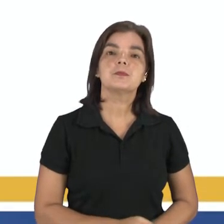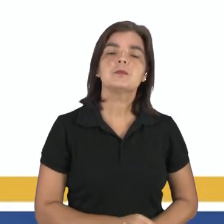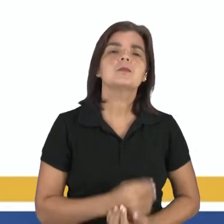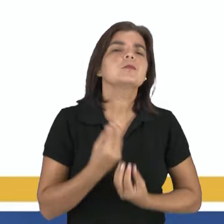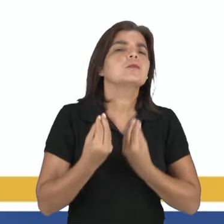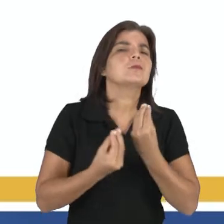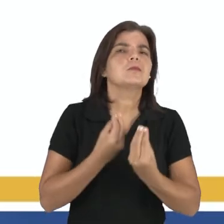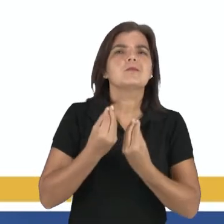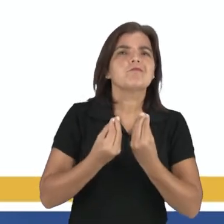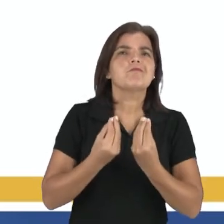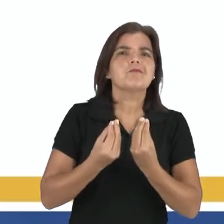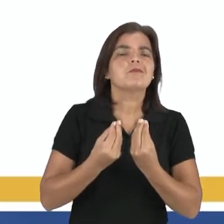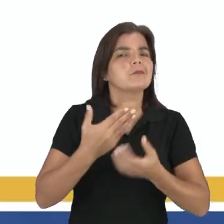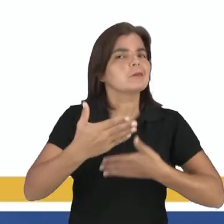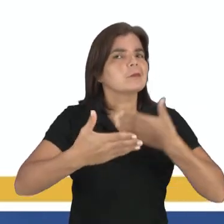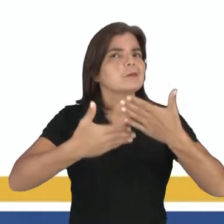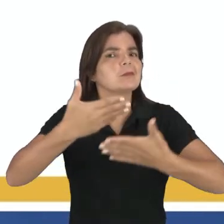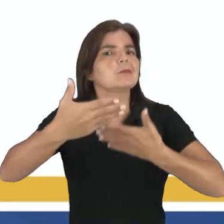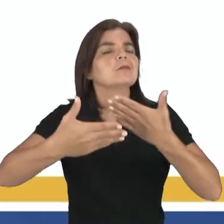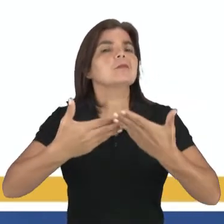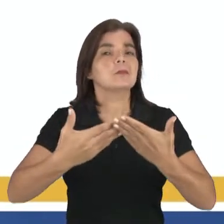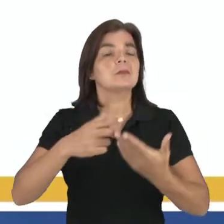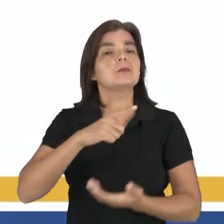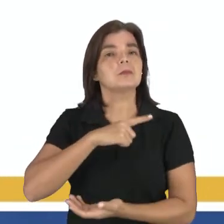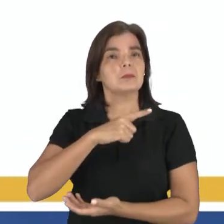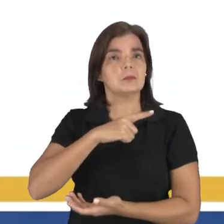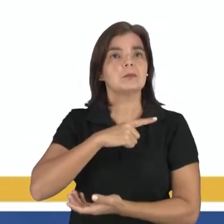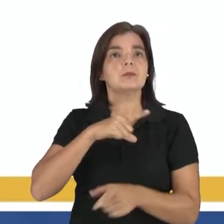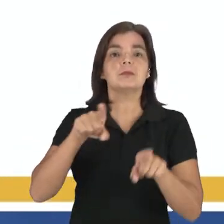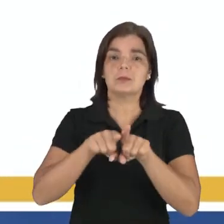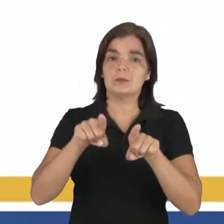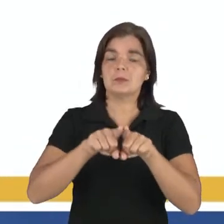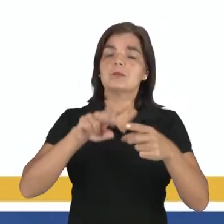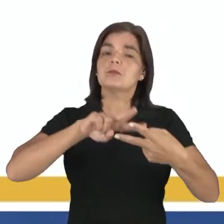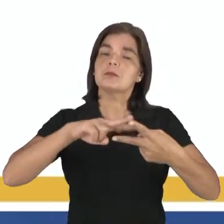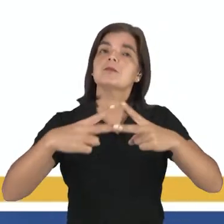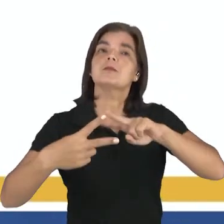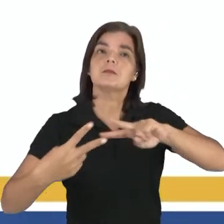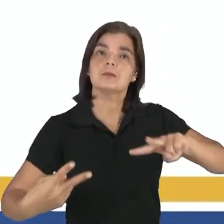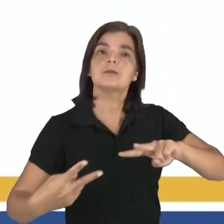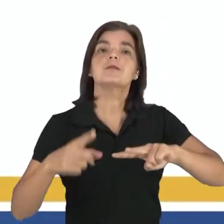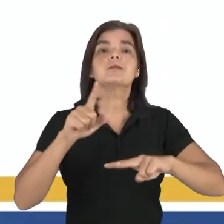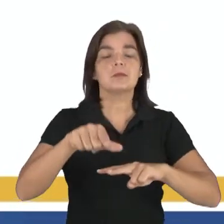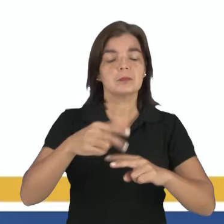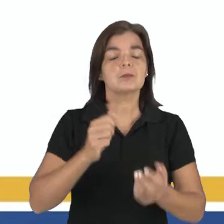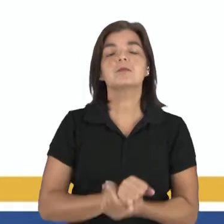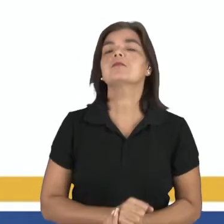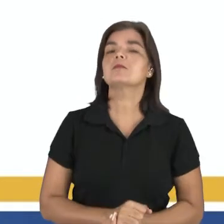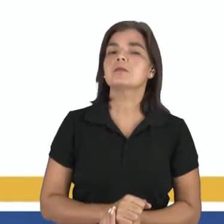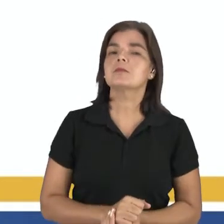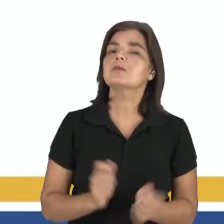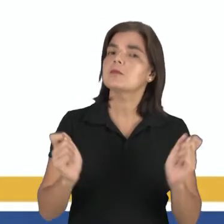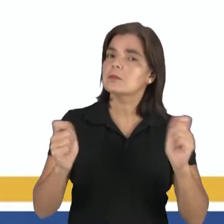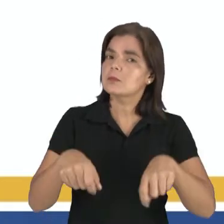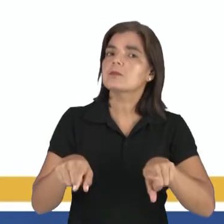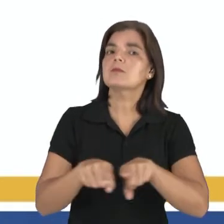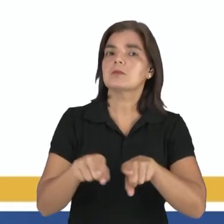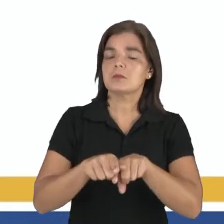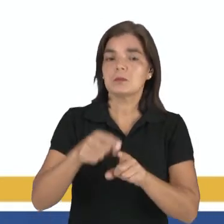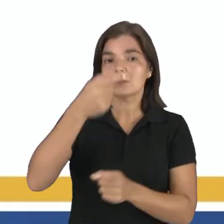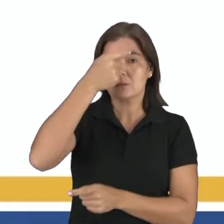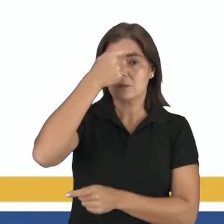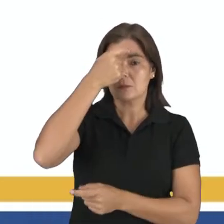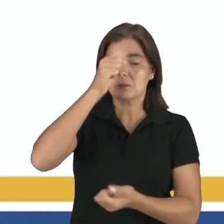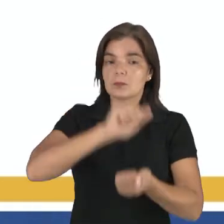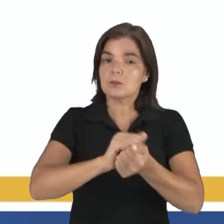E como mecanismos para essa evolução biológica, nós temos a deriva genética, que é a probabilidade de um